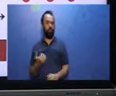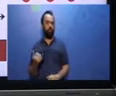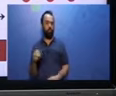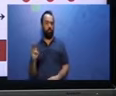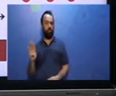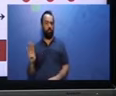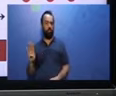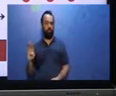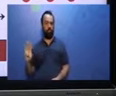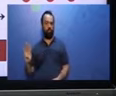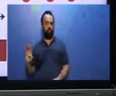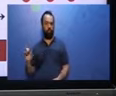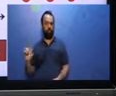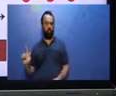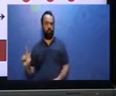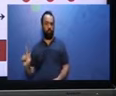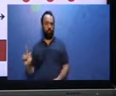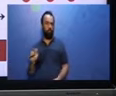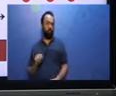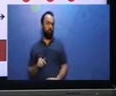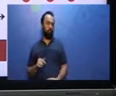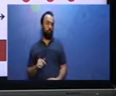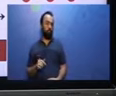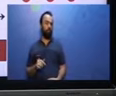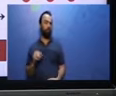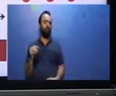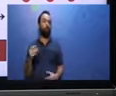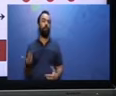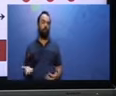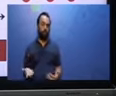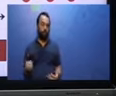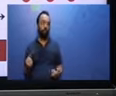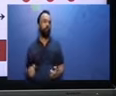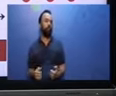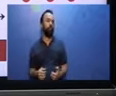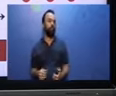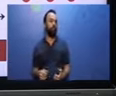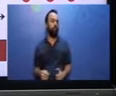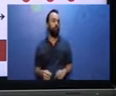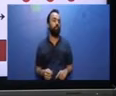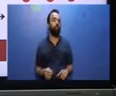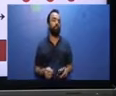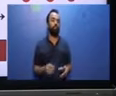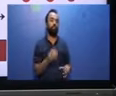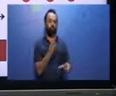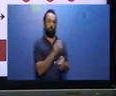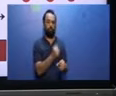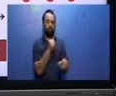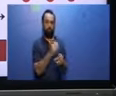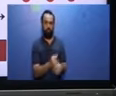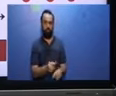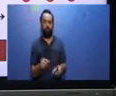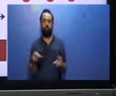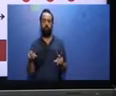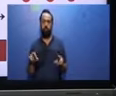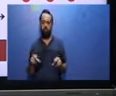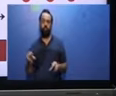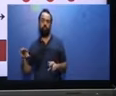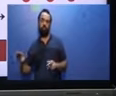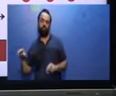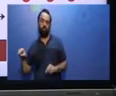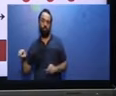g e gás carbônico ou seja a massa do produto é igual a soma da massa dos reagentes